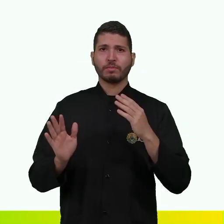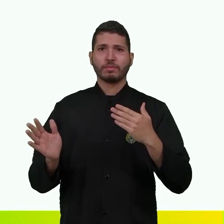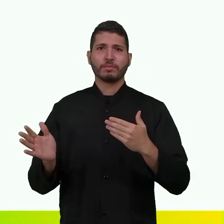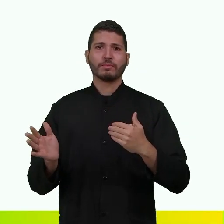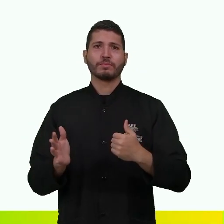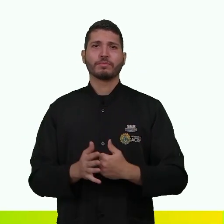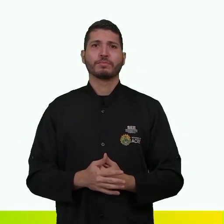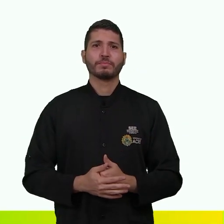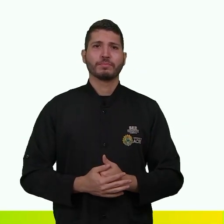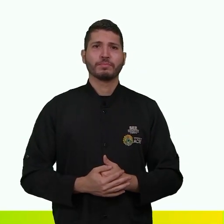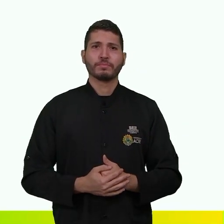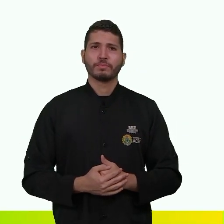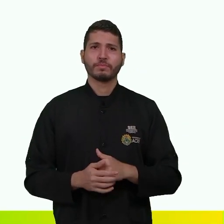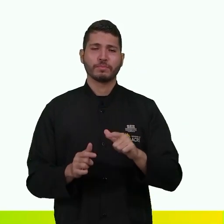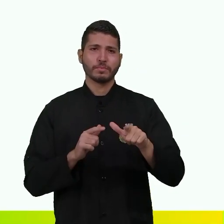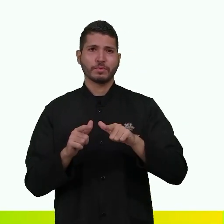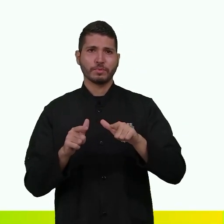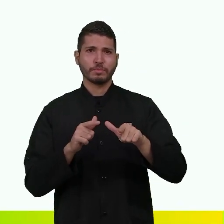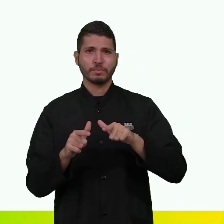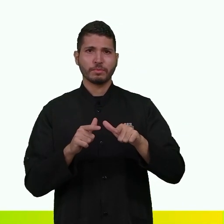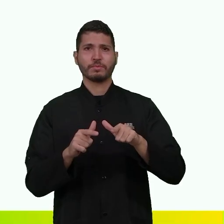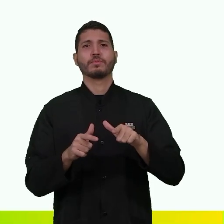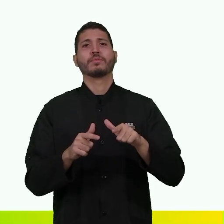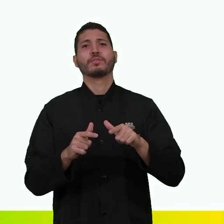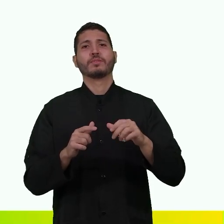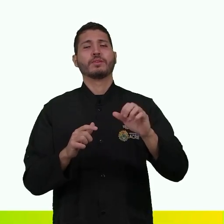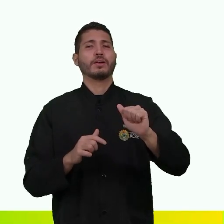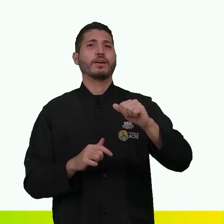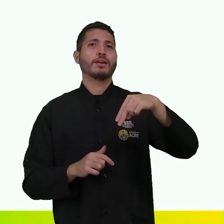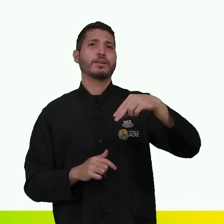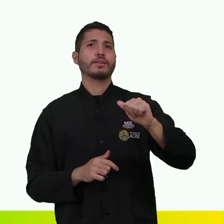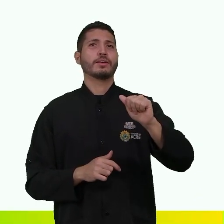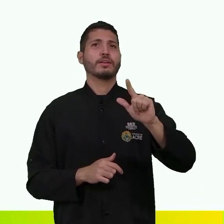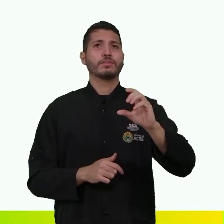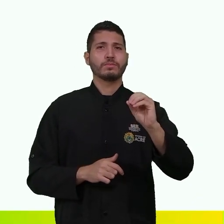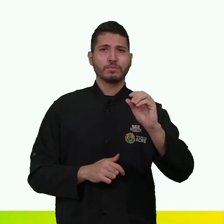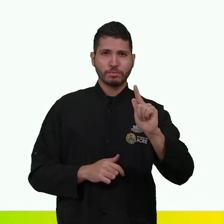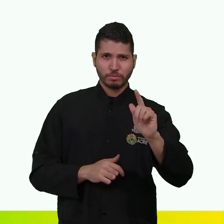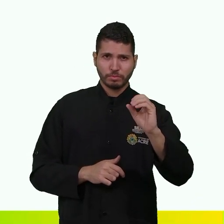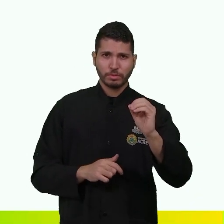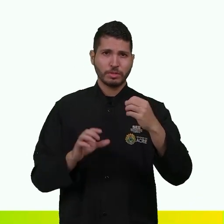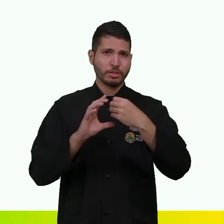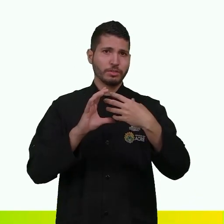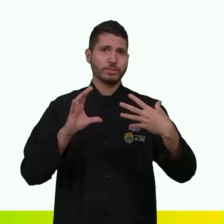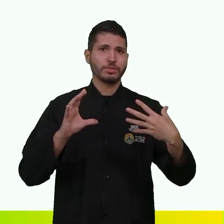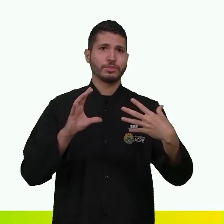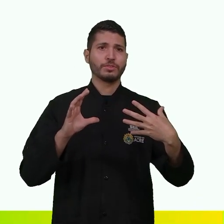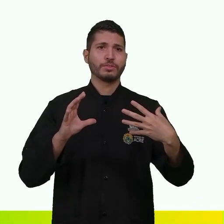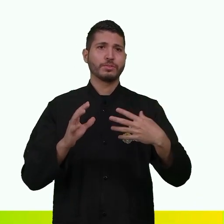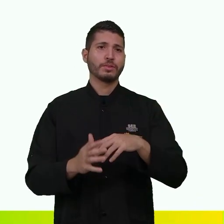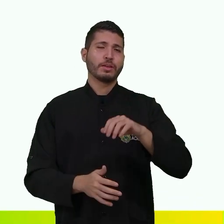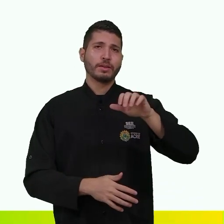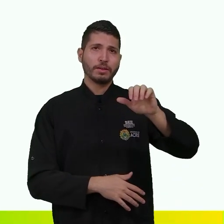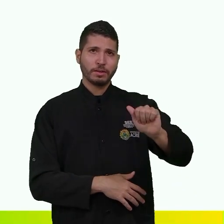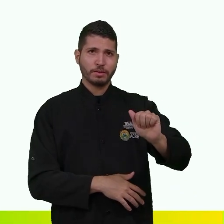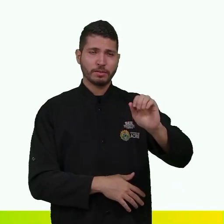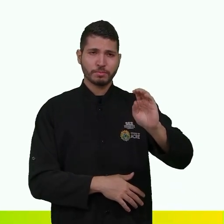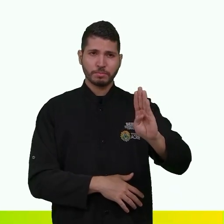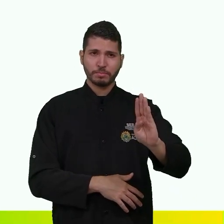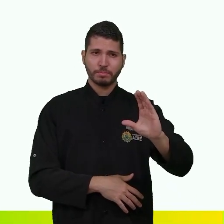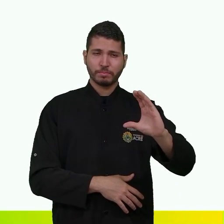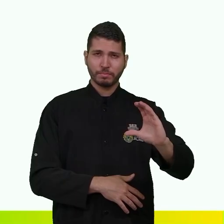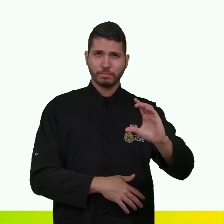salário mínimo, B, jornada acima de 40 horas semanais sem pagamento de horas extras, D,